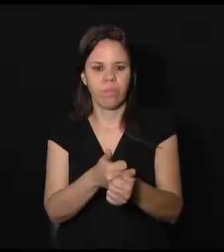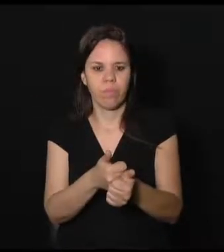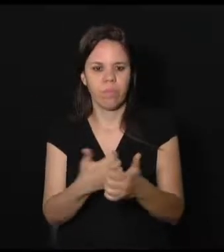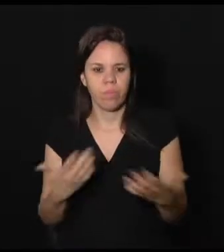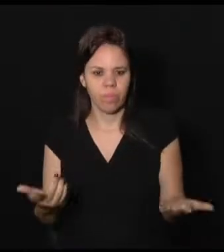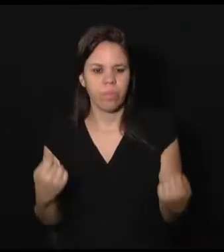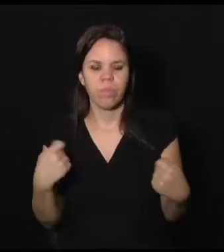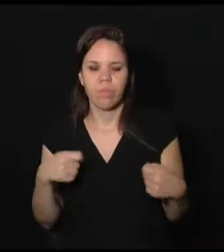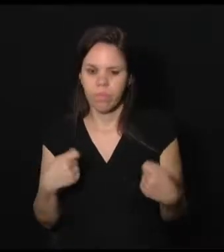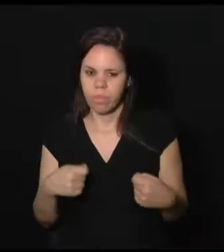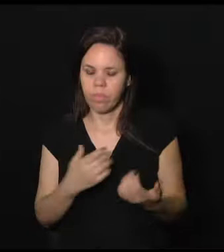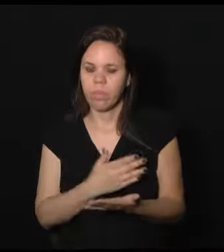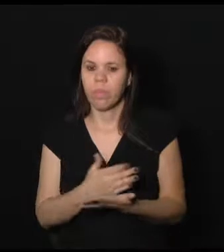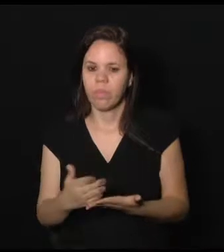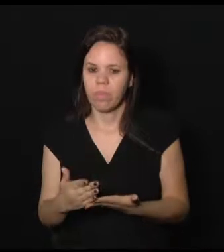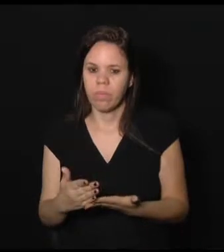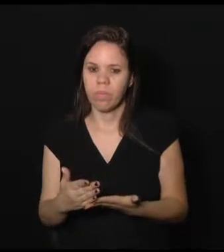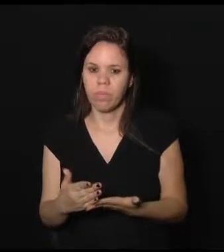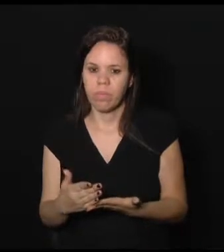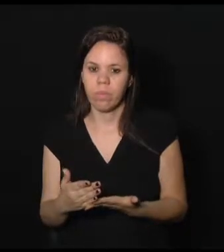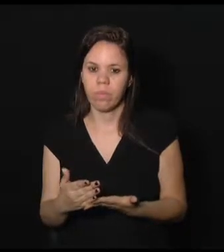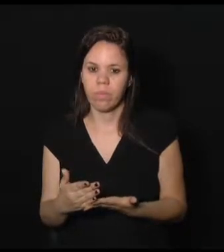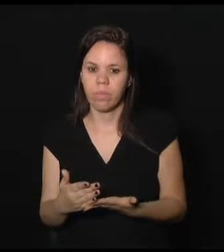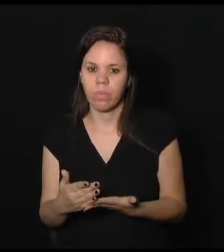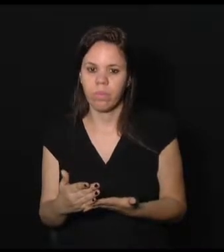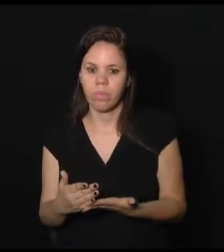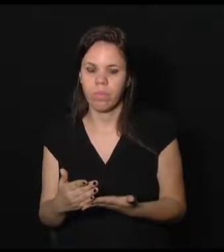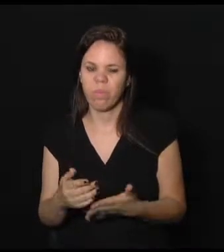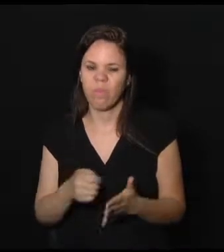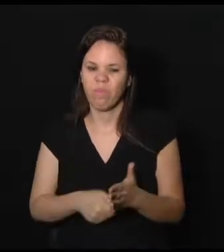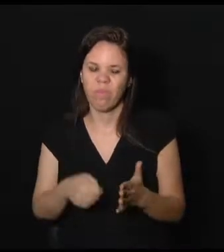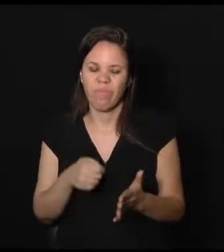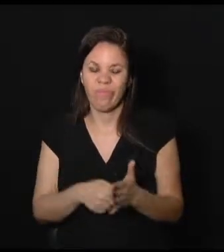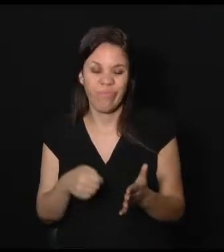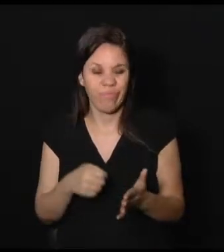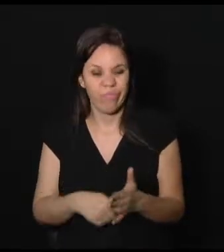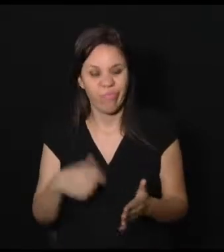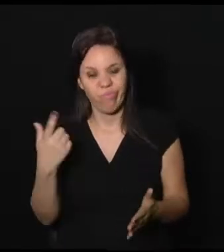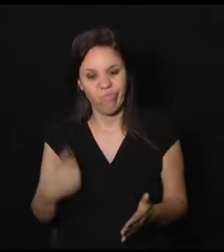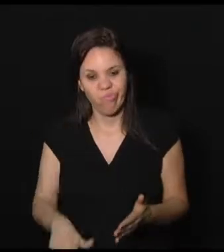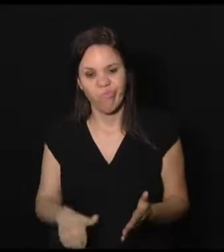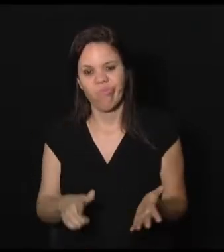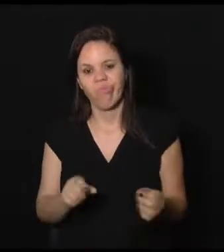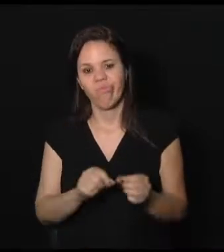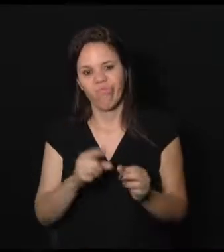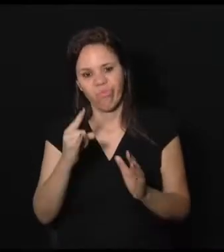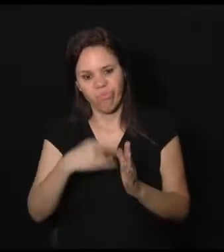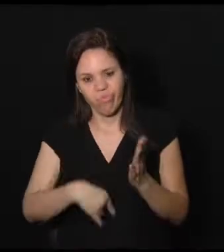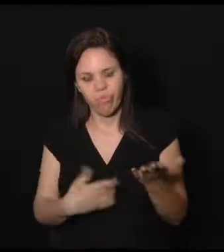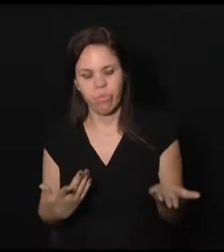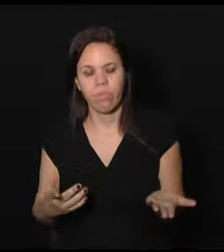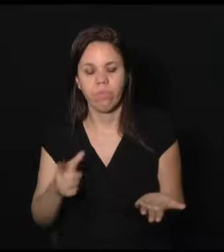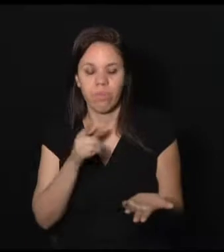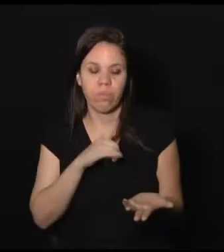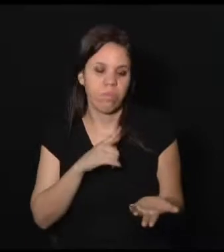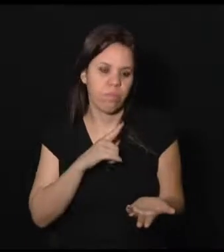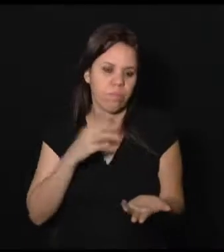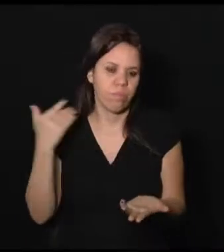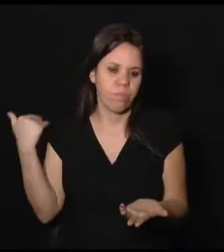tem que se começar a labuta para poder renovar isso. E tivemos um caso